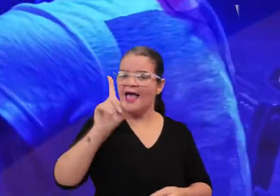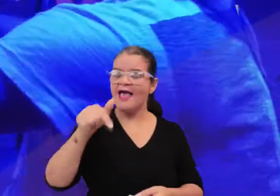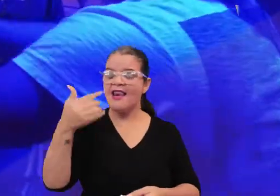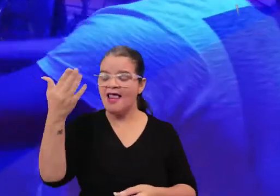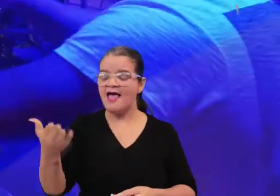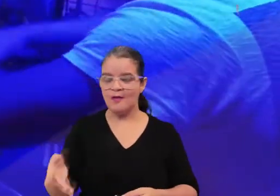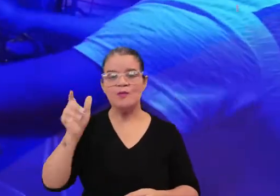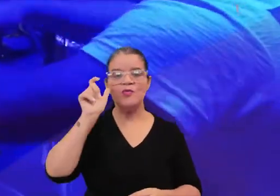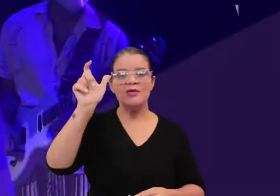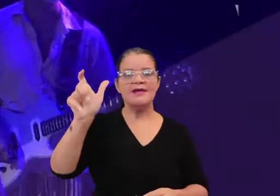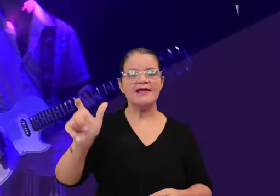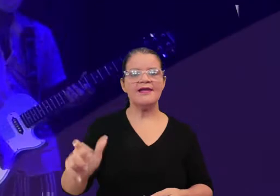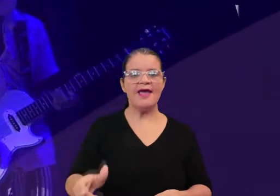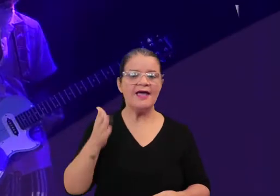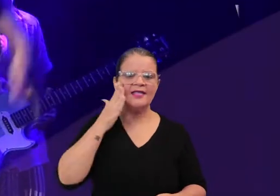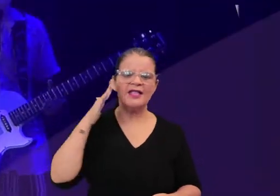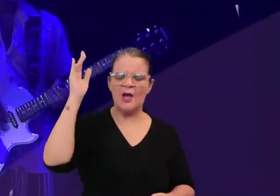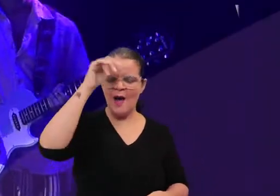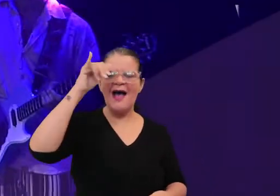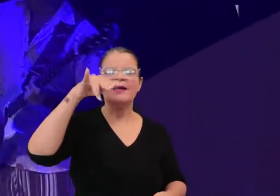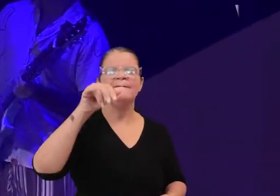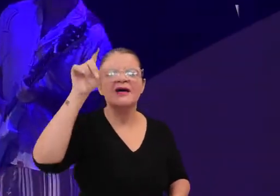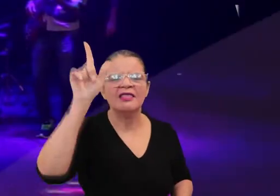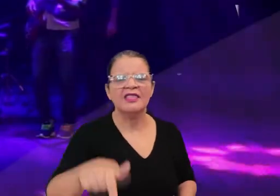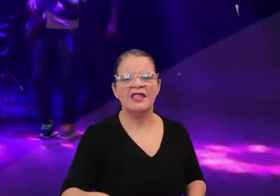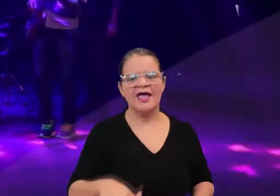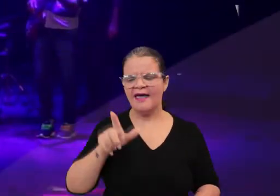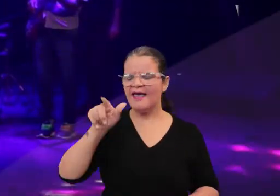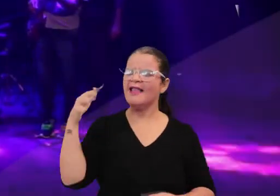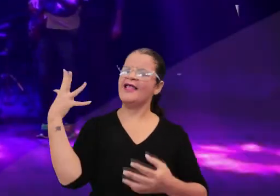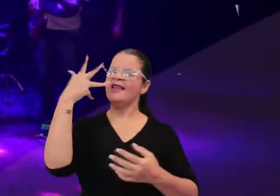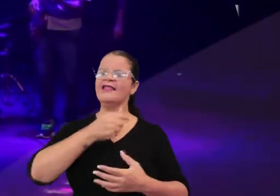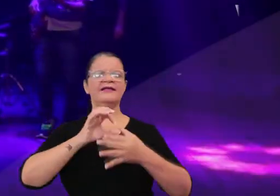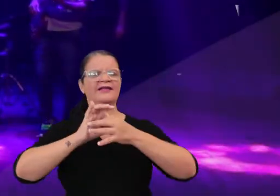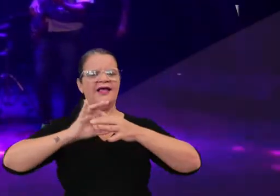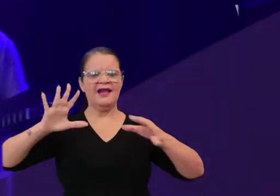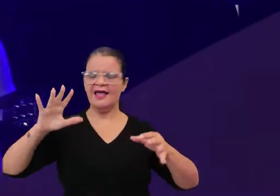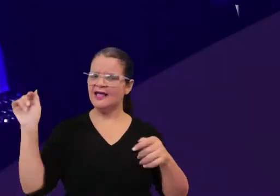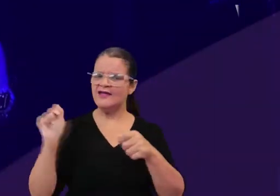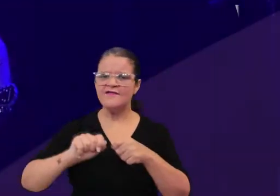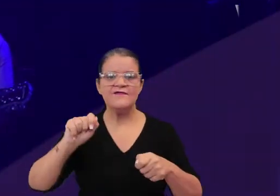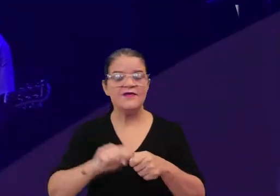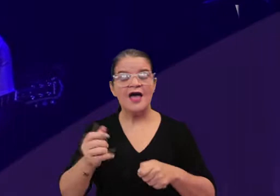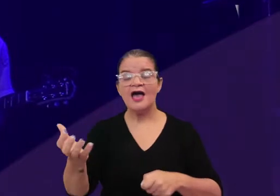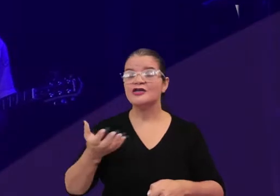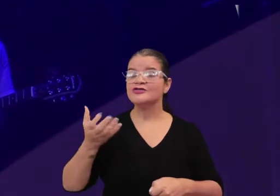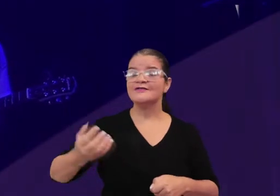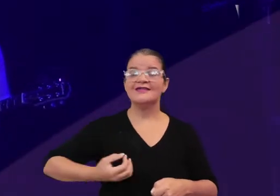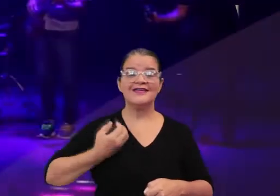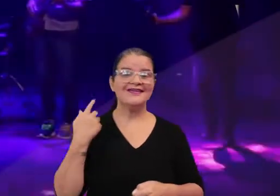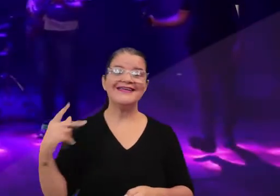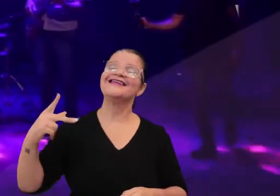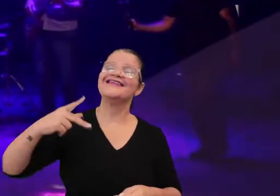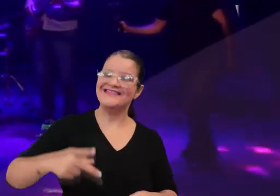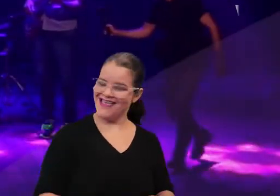vadia. Ela é mulher, ouve a imanê. Ela é linda, ela é livre e faz o